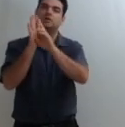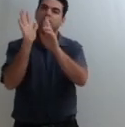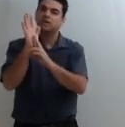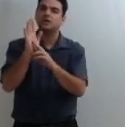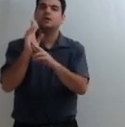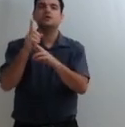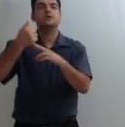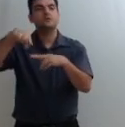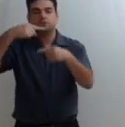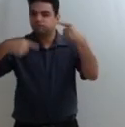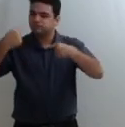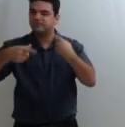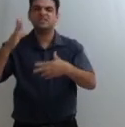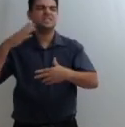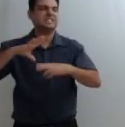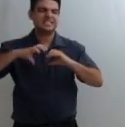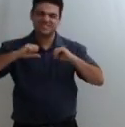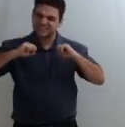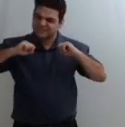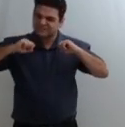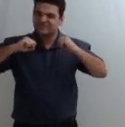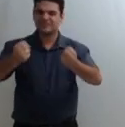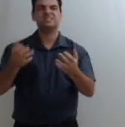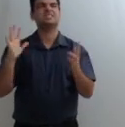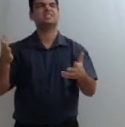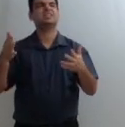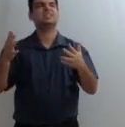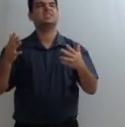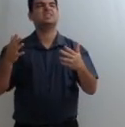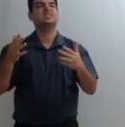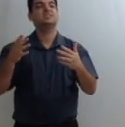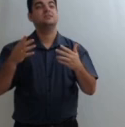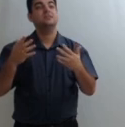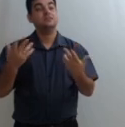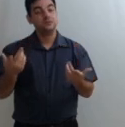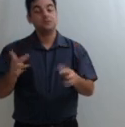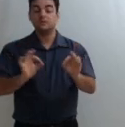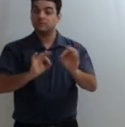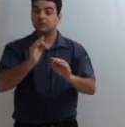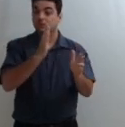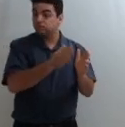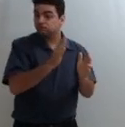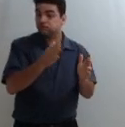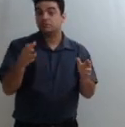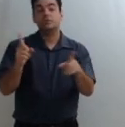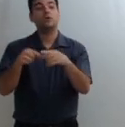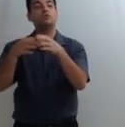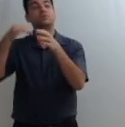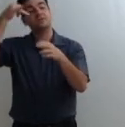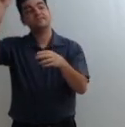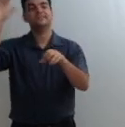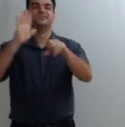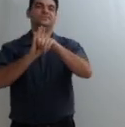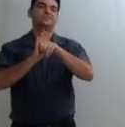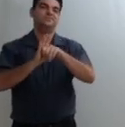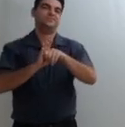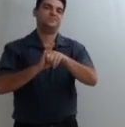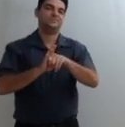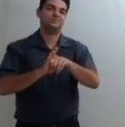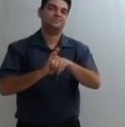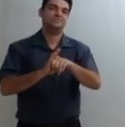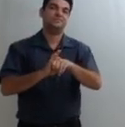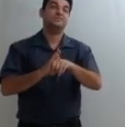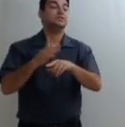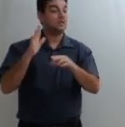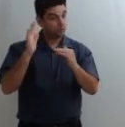debatido, a exaustão do Supremo Tribunal Federal, depois veio a positivar a norma, no chamado pacote anticrime, e positivou no